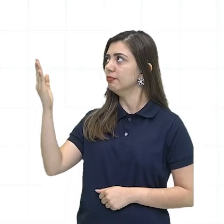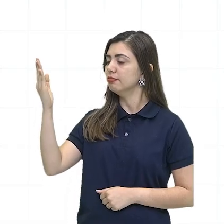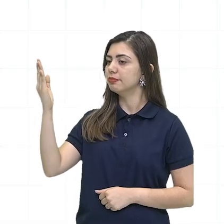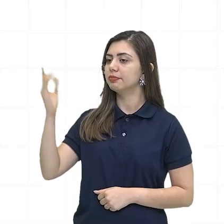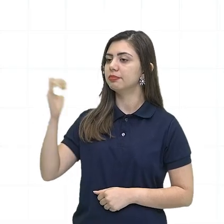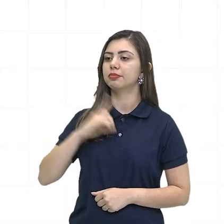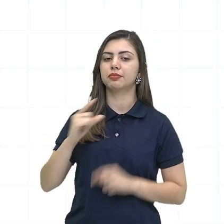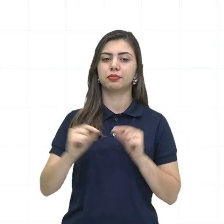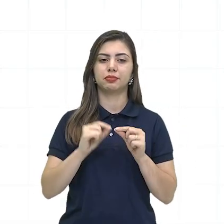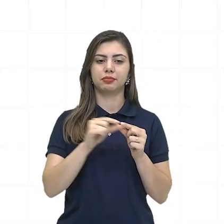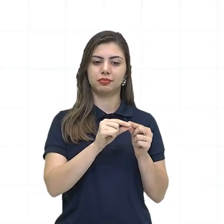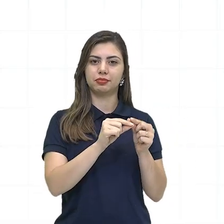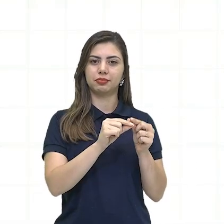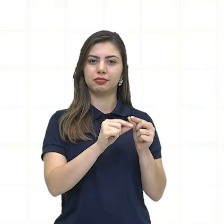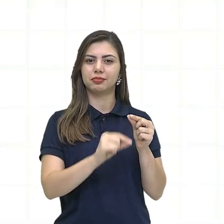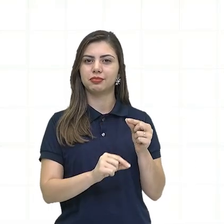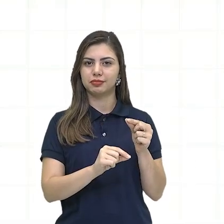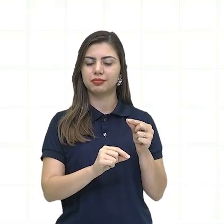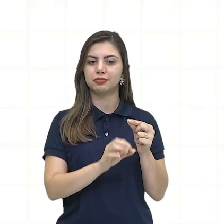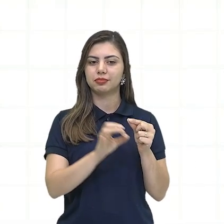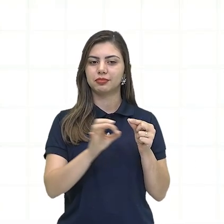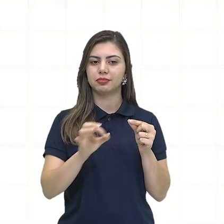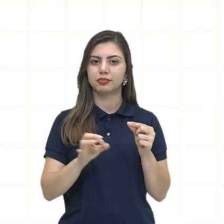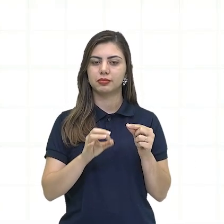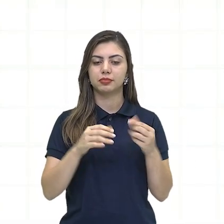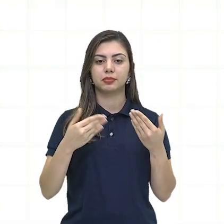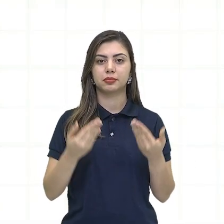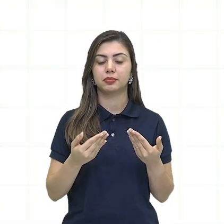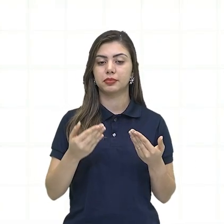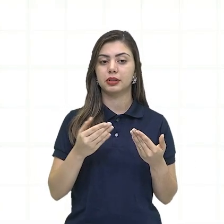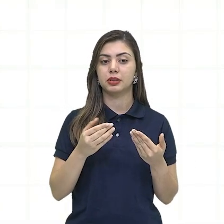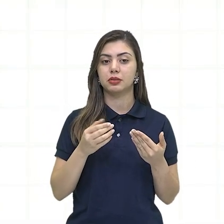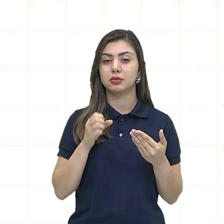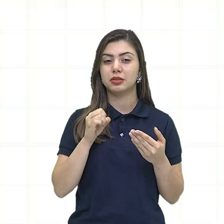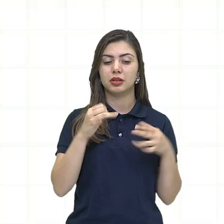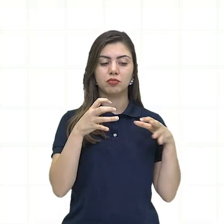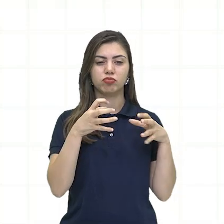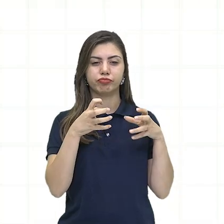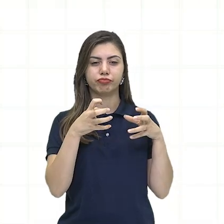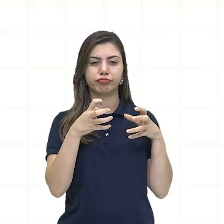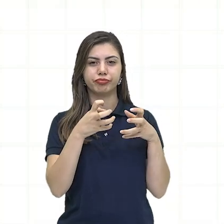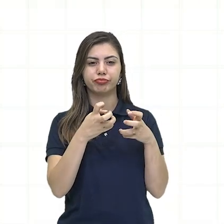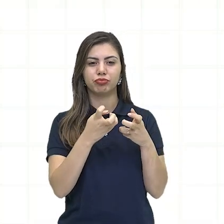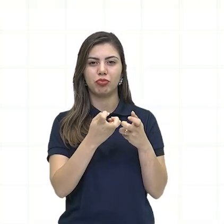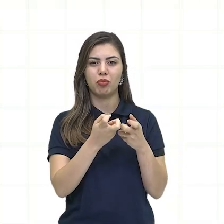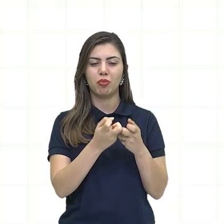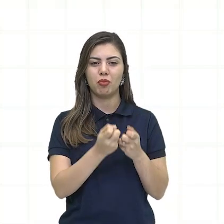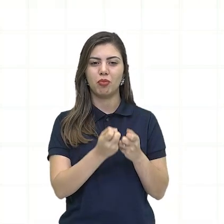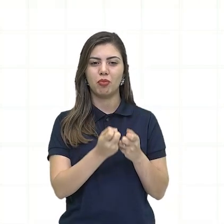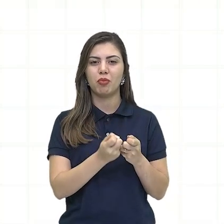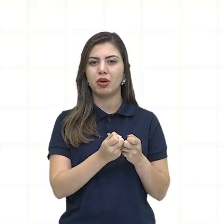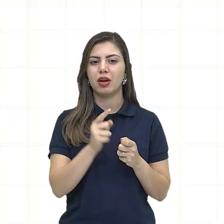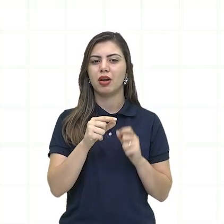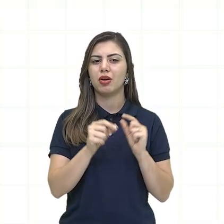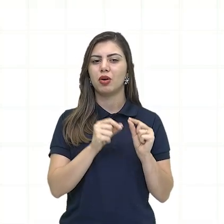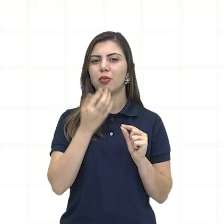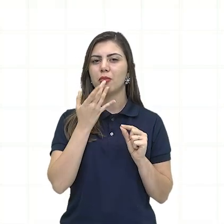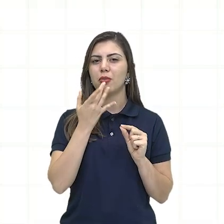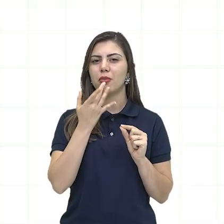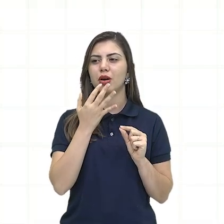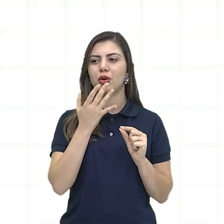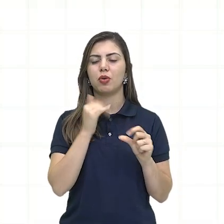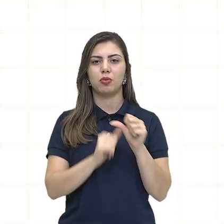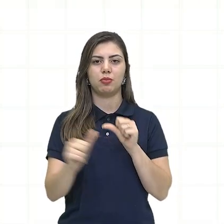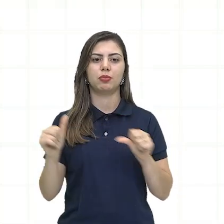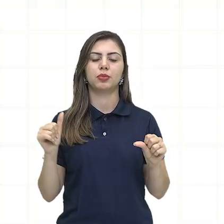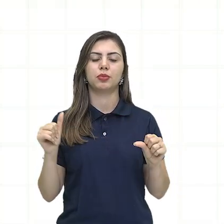pregos e ali quando começa a ferrugem, né, há o quê? Uma alteração na cor